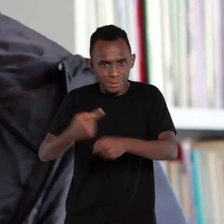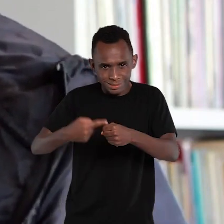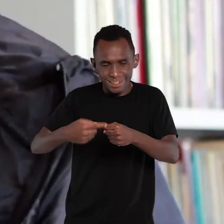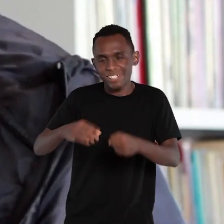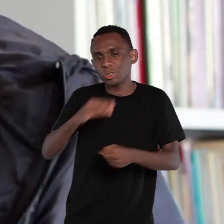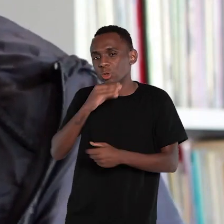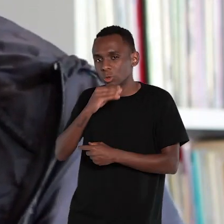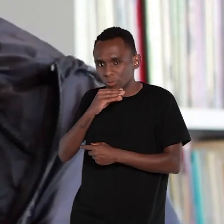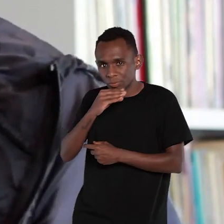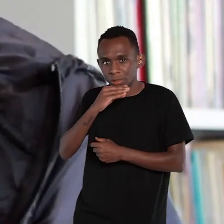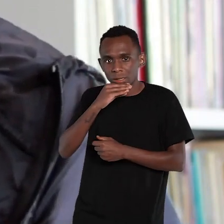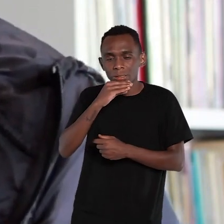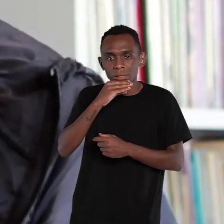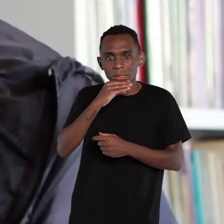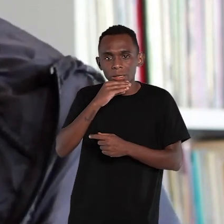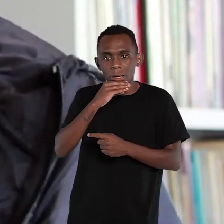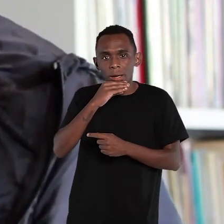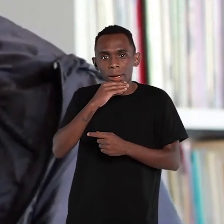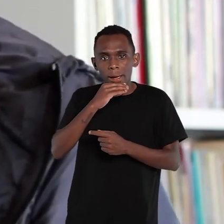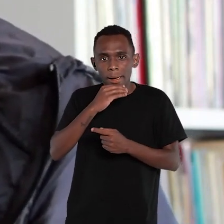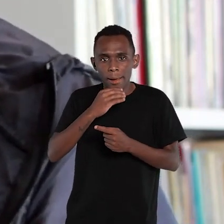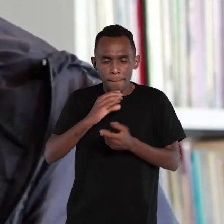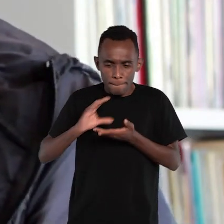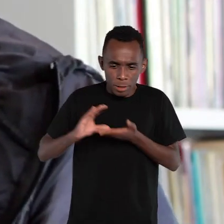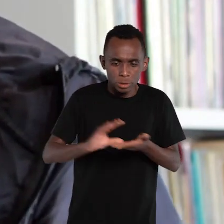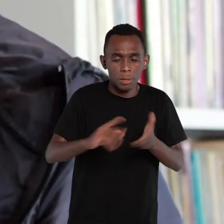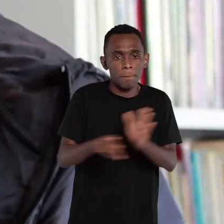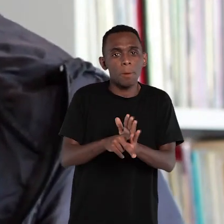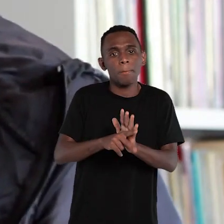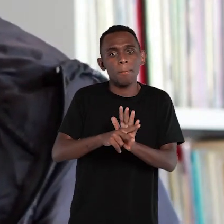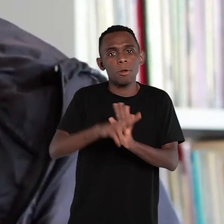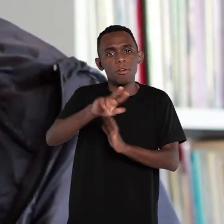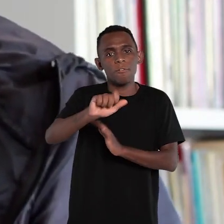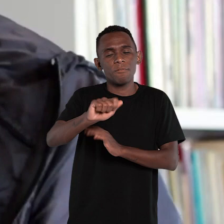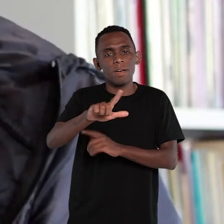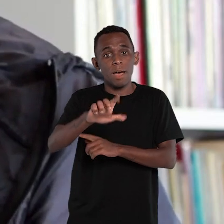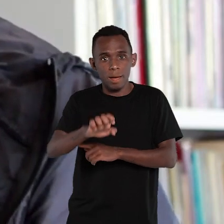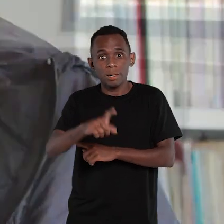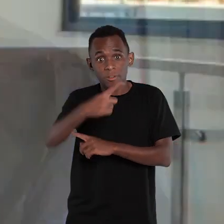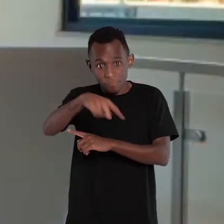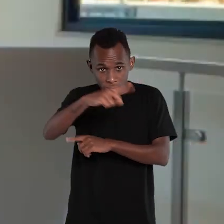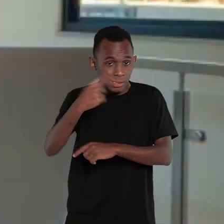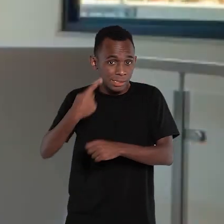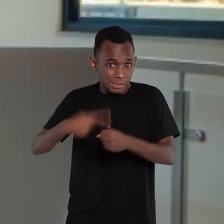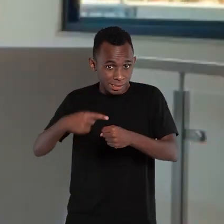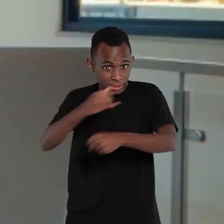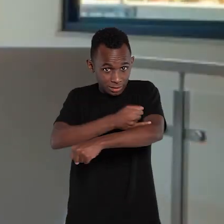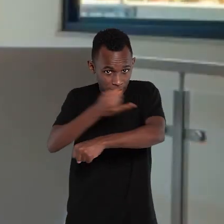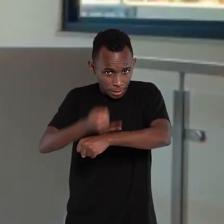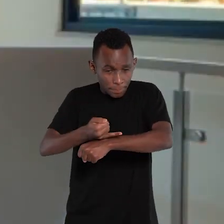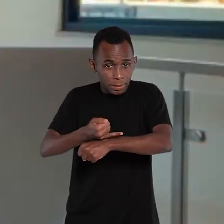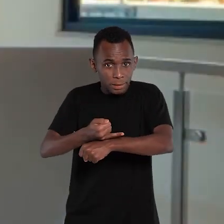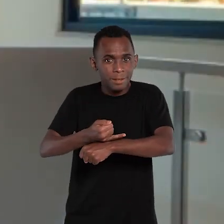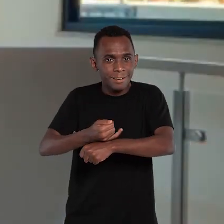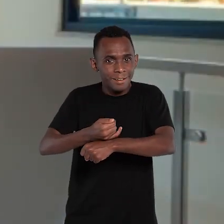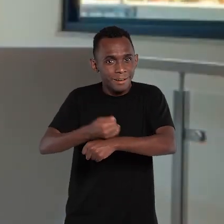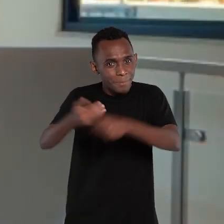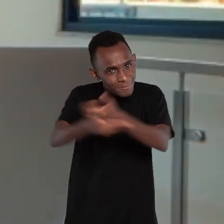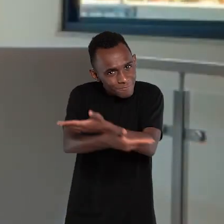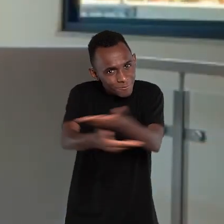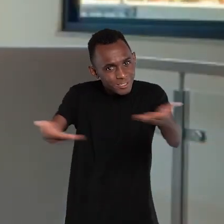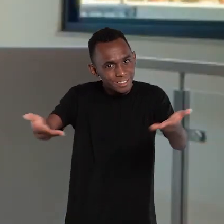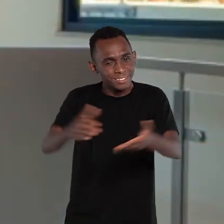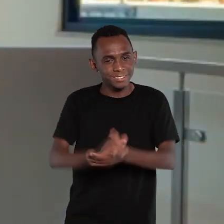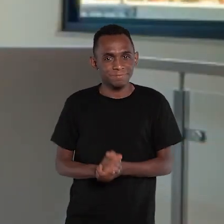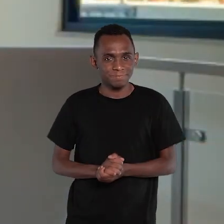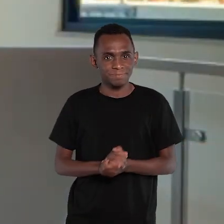Drummond de Andrade, no patrocínio da Vale. Então, pessoal de Itabira, saibam que essa conversa de hoje é para